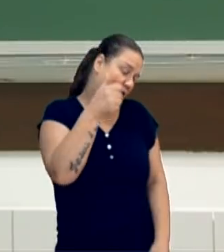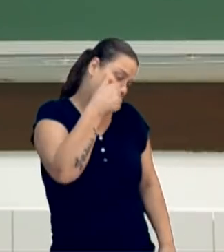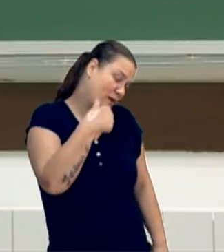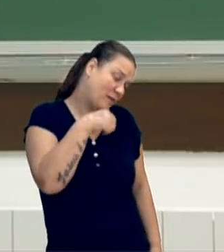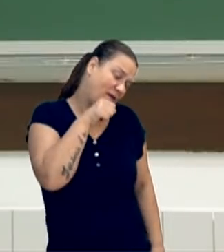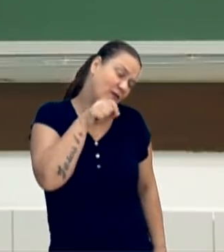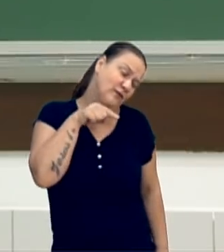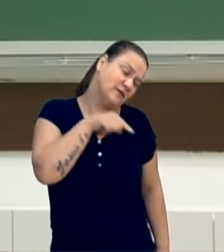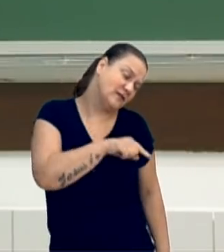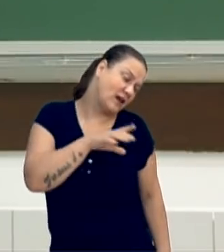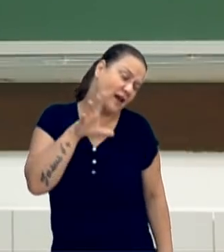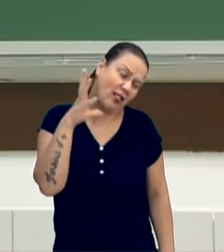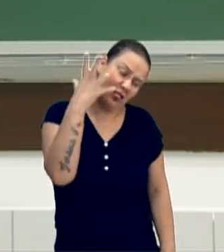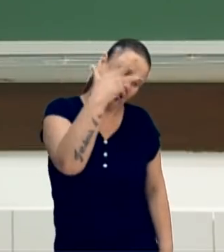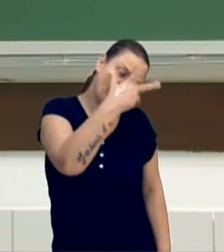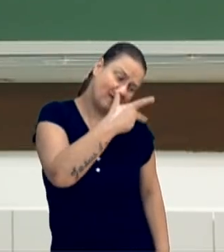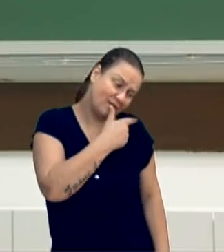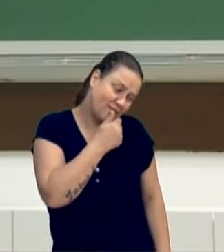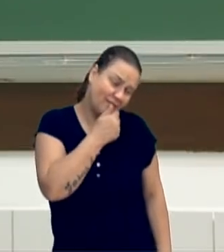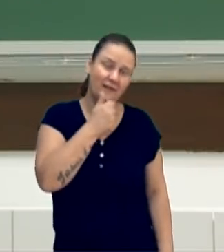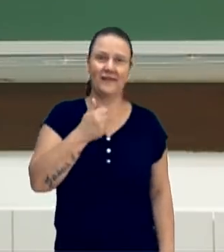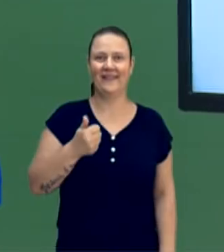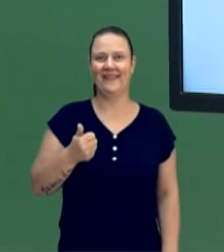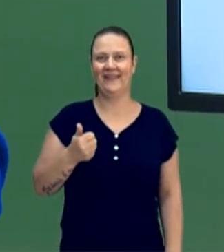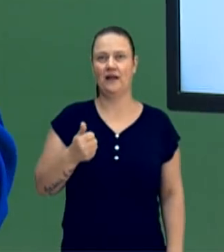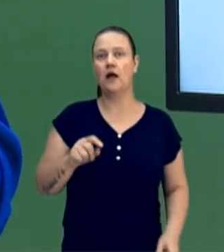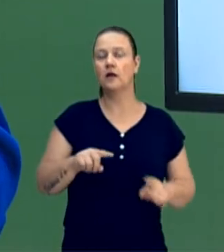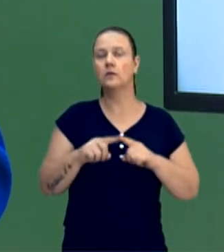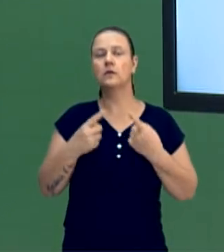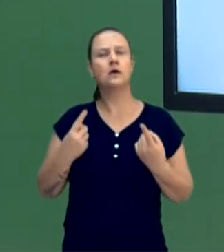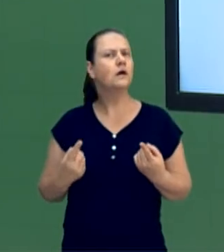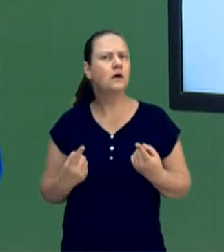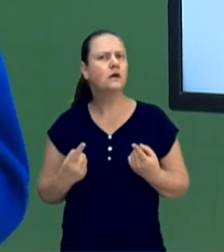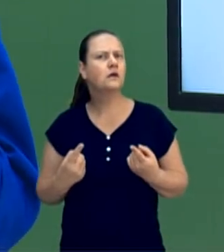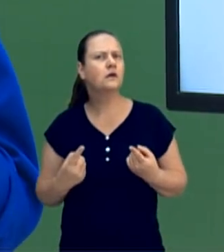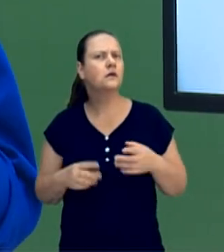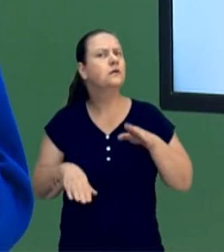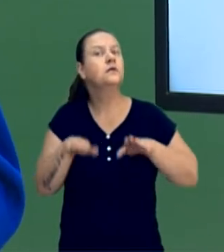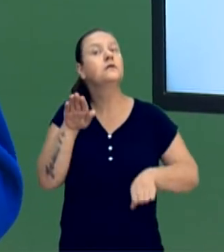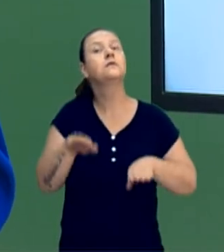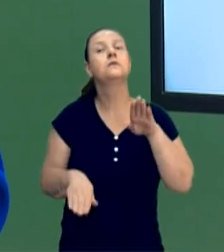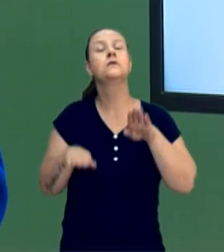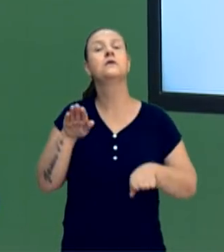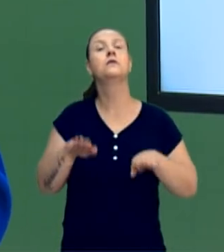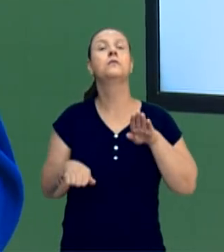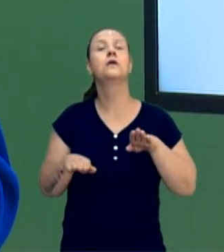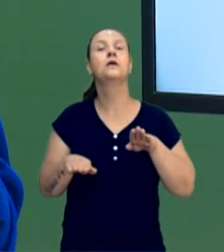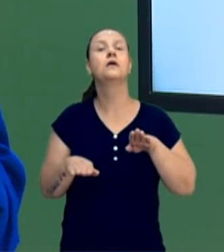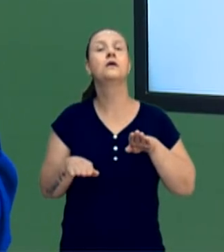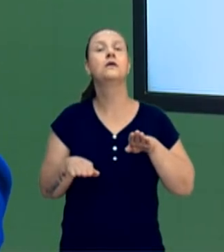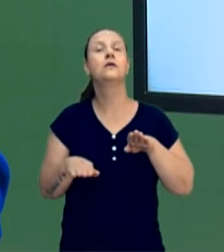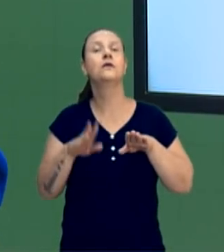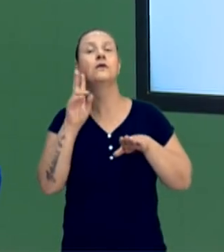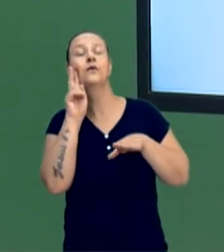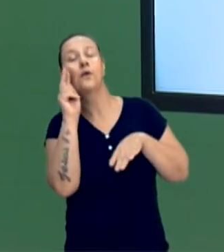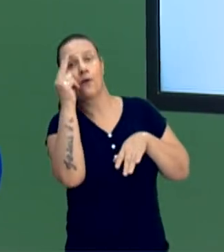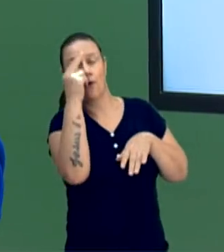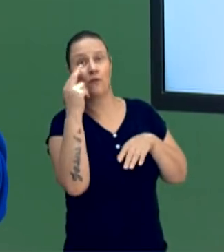vovó fala. Mas ser bonito depende sempre de quem está